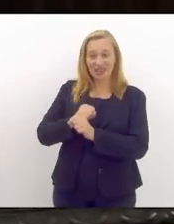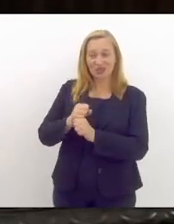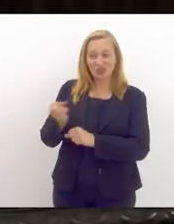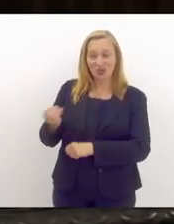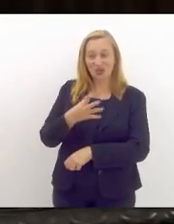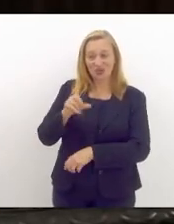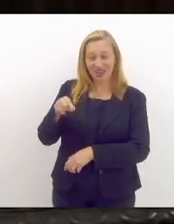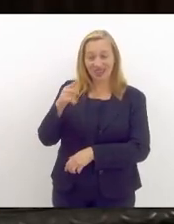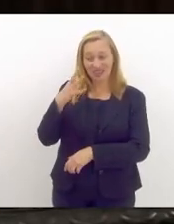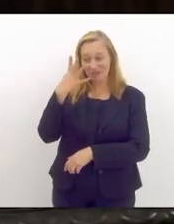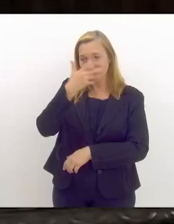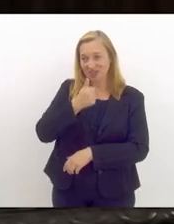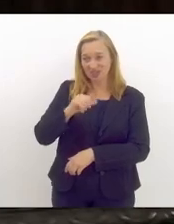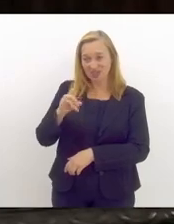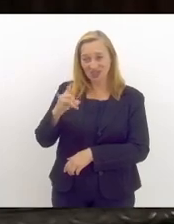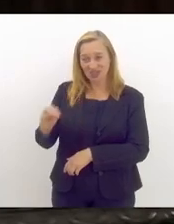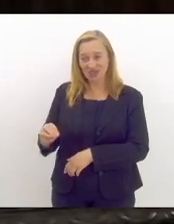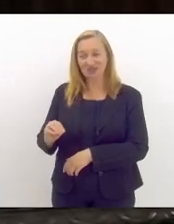Está bonito.